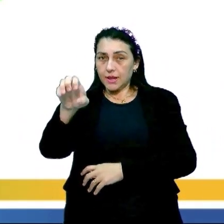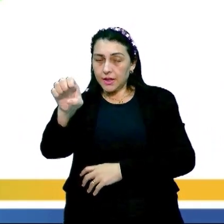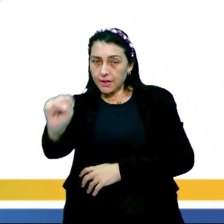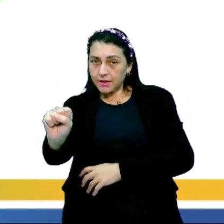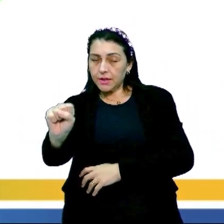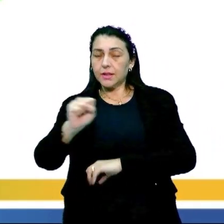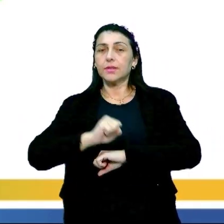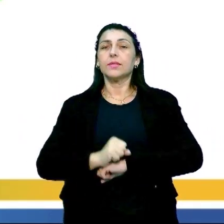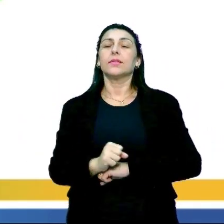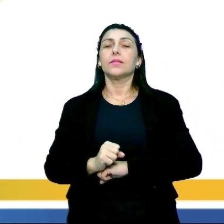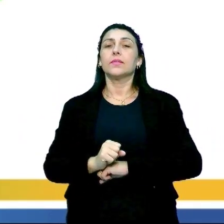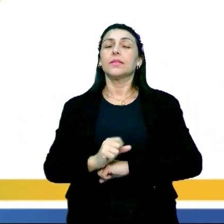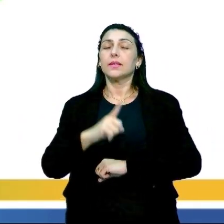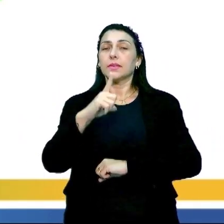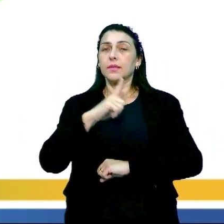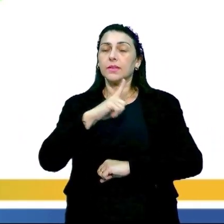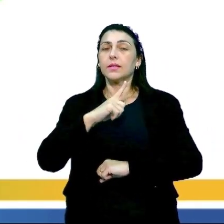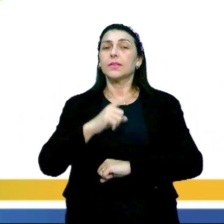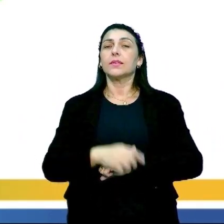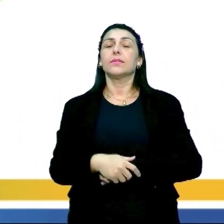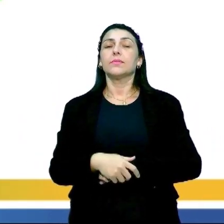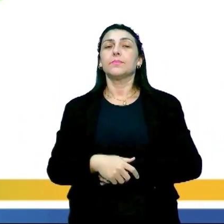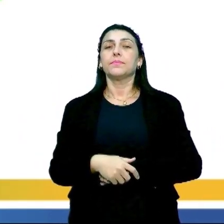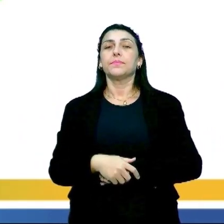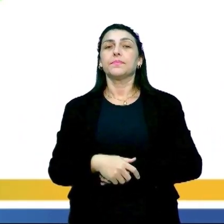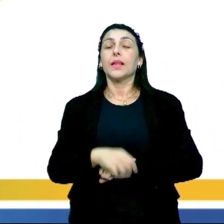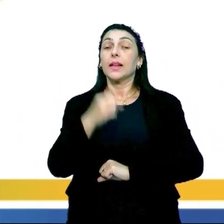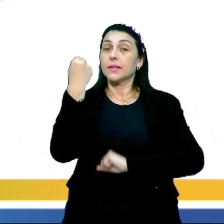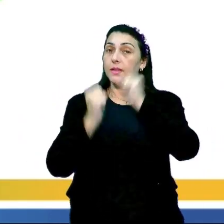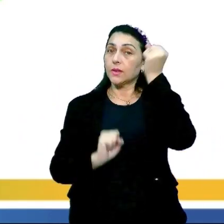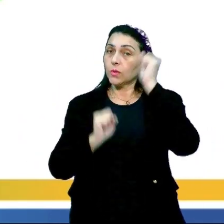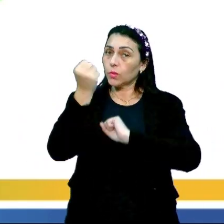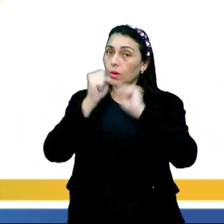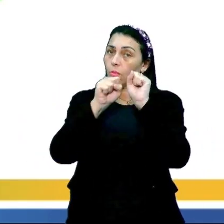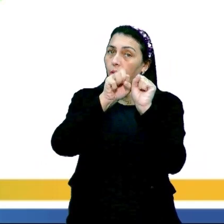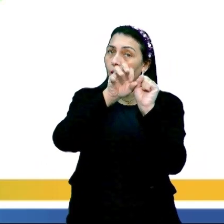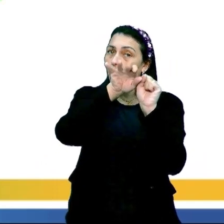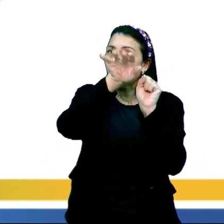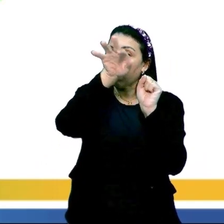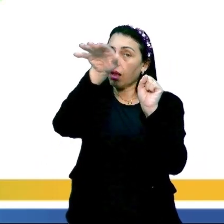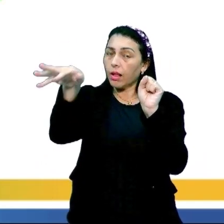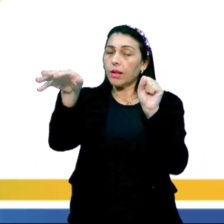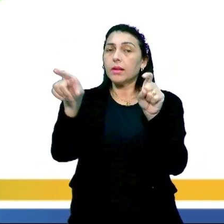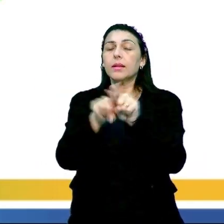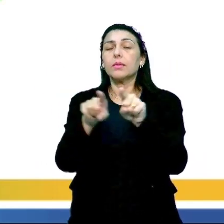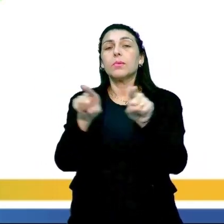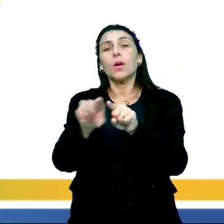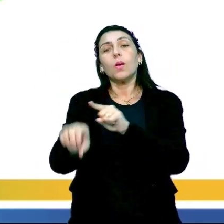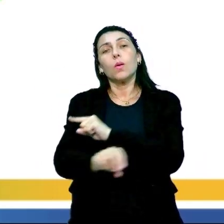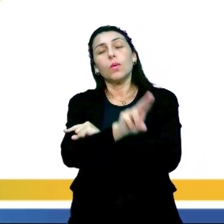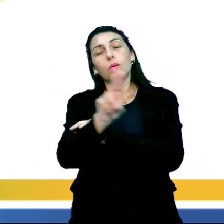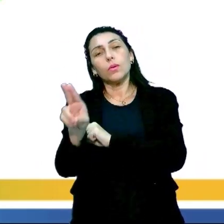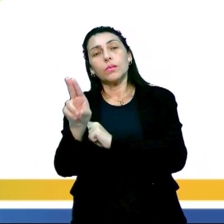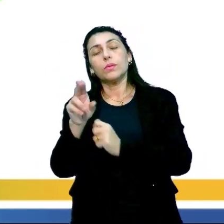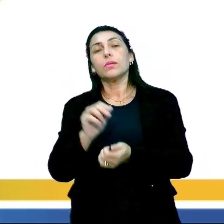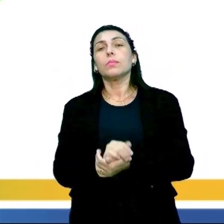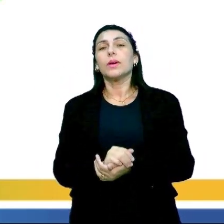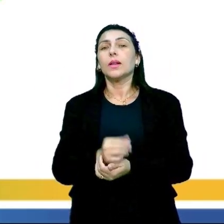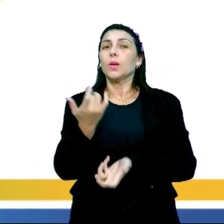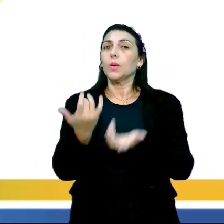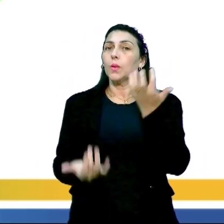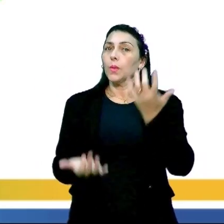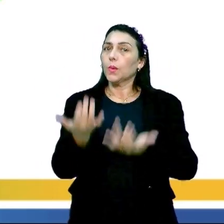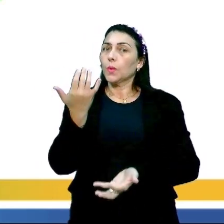que geralmente são liberados pelas indústrias ou então pela queima